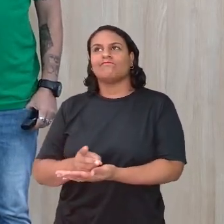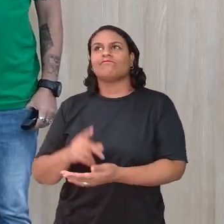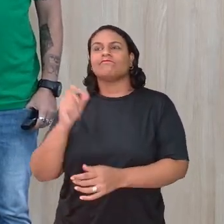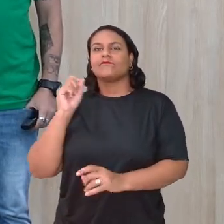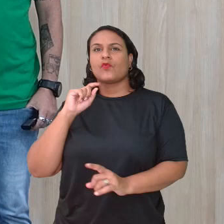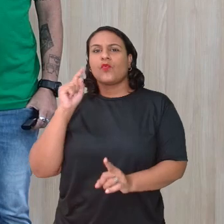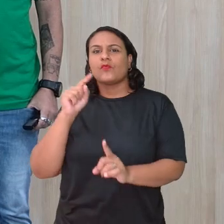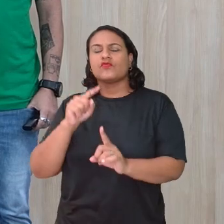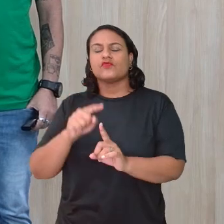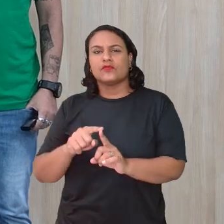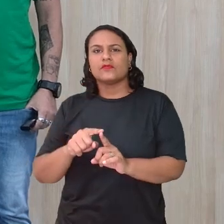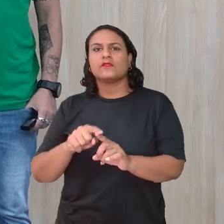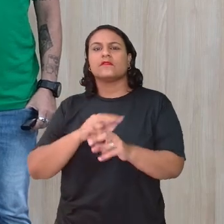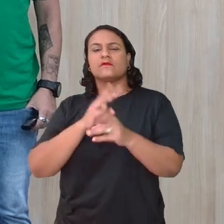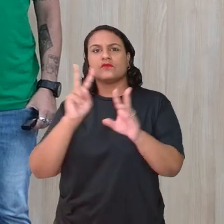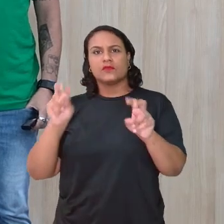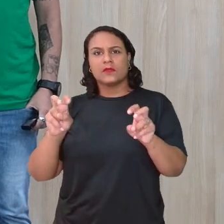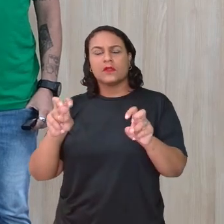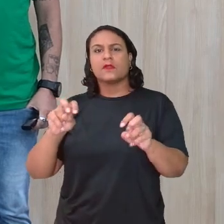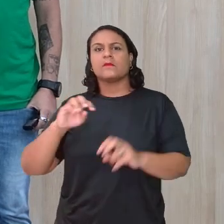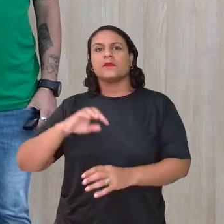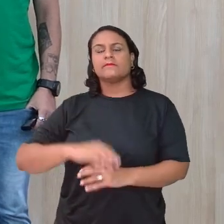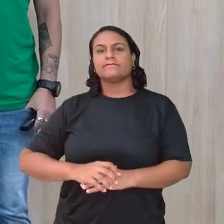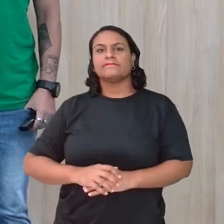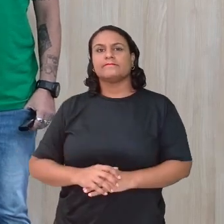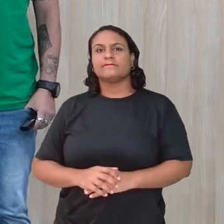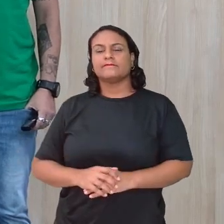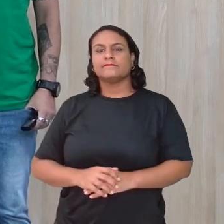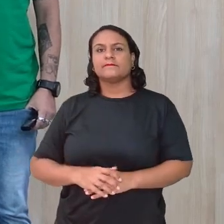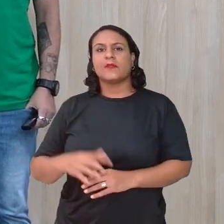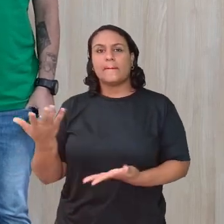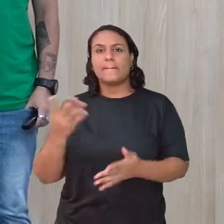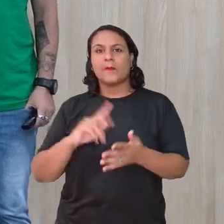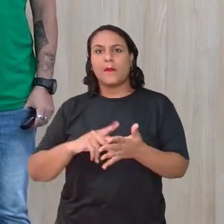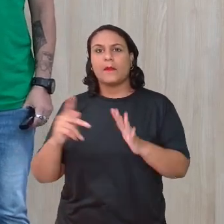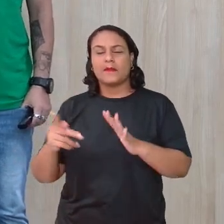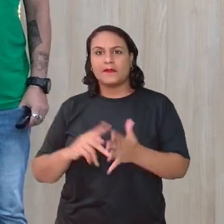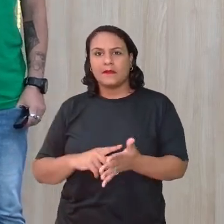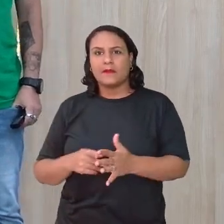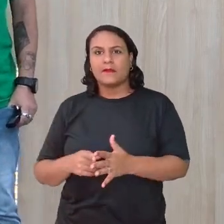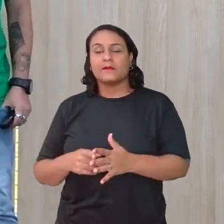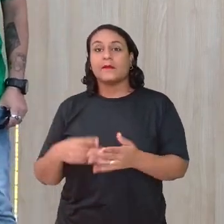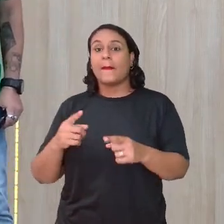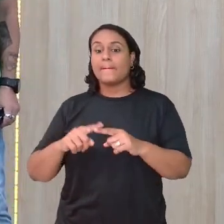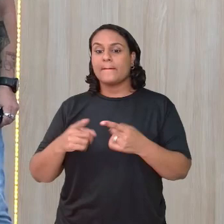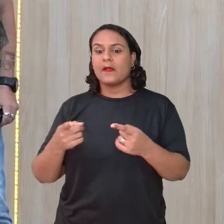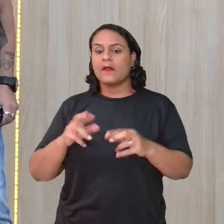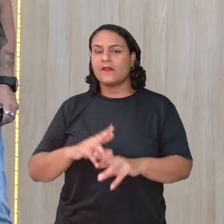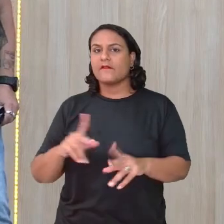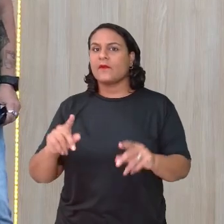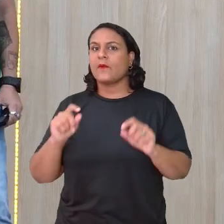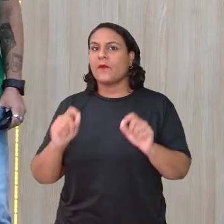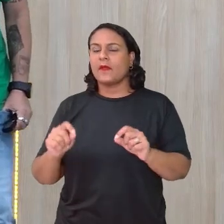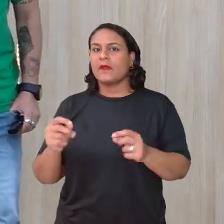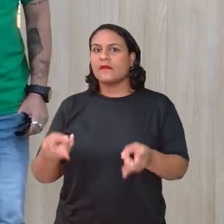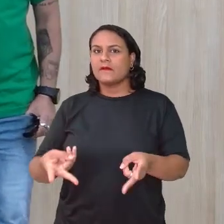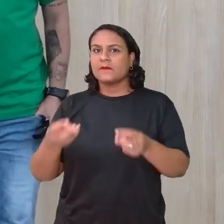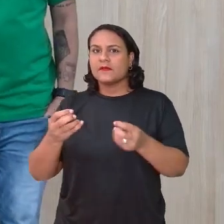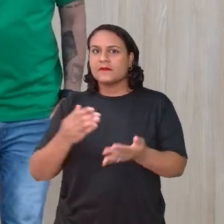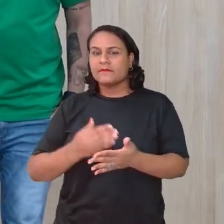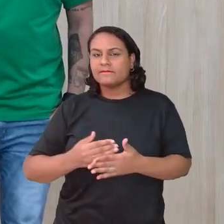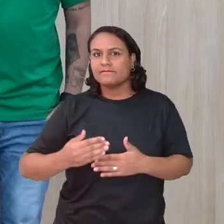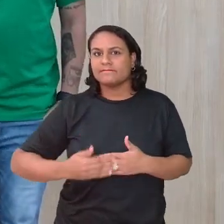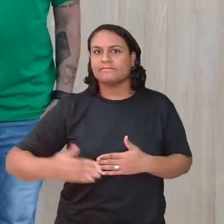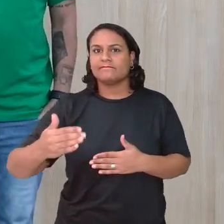de probabilidade, a ideia de casos favoráveis, a ideia de casos possíveis. A única diferença que a gente vai observar a partir de